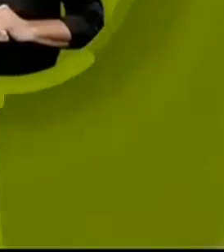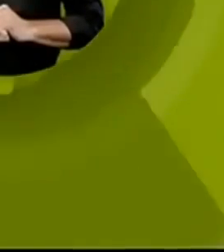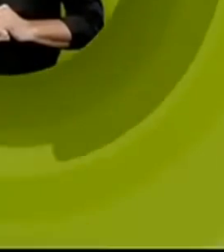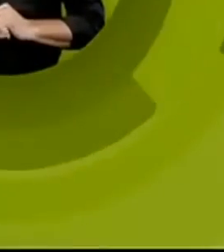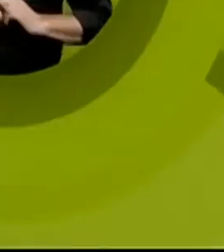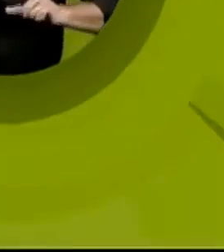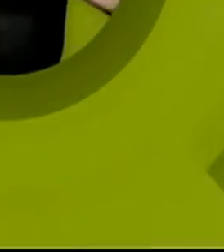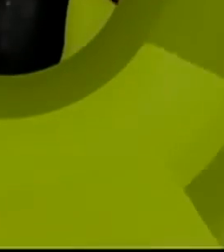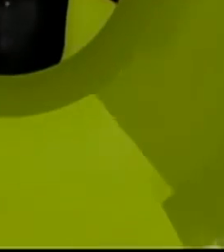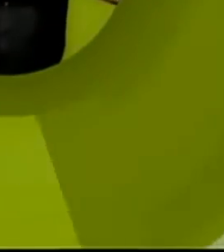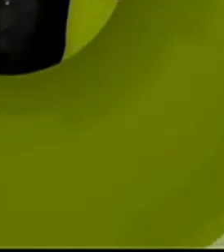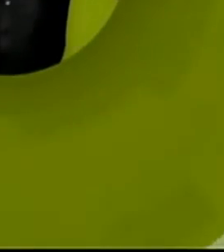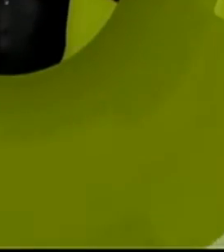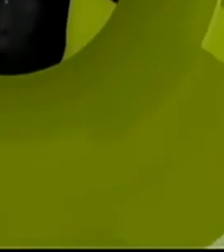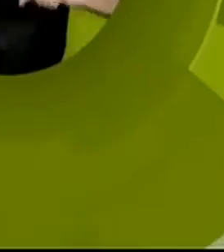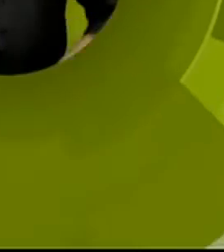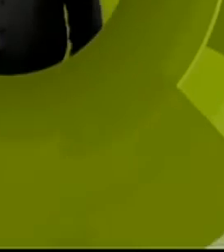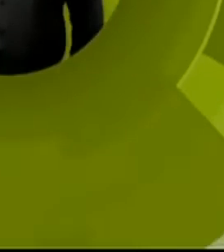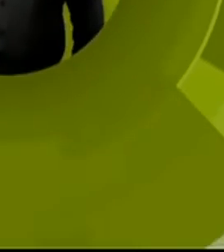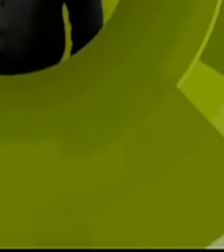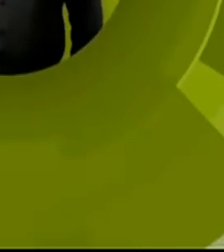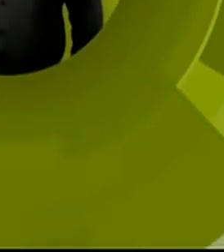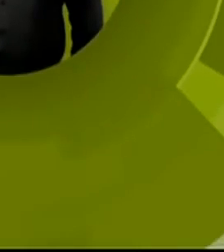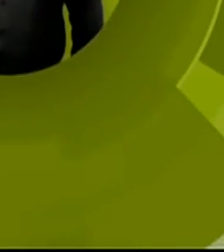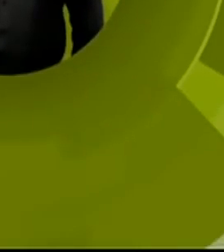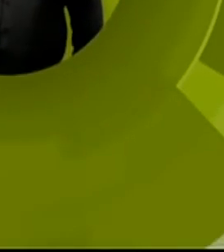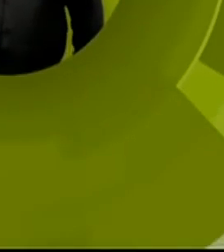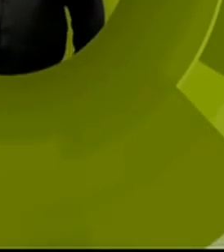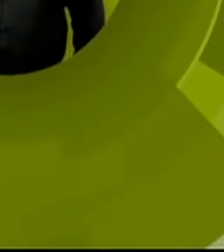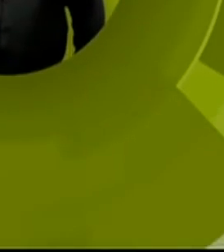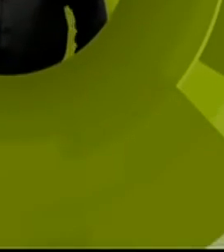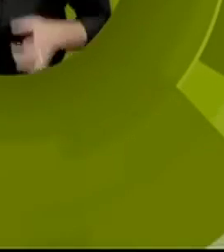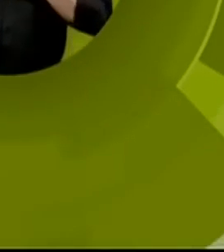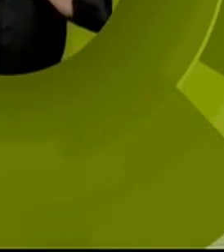O programa a seguir é livre para todos os públicos.